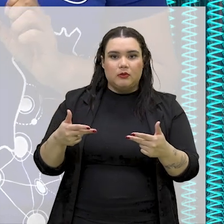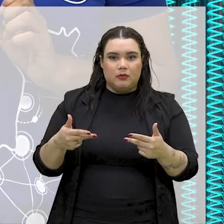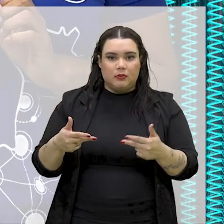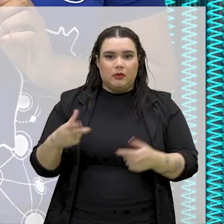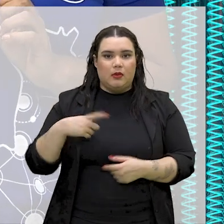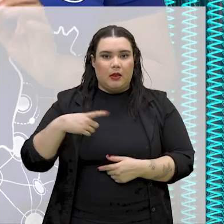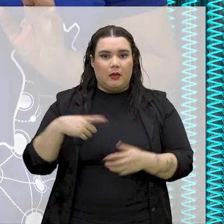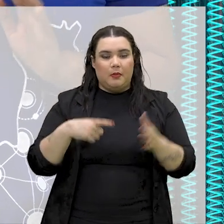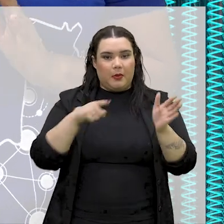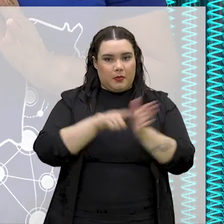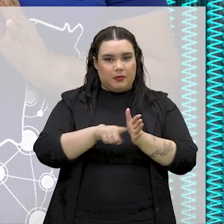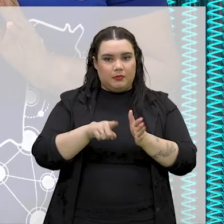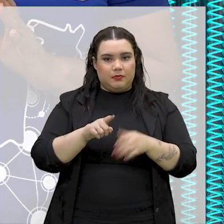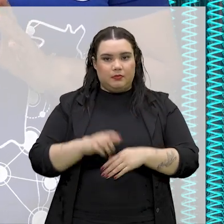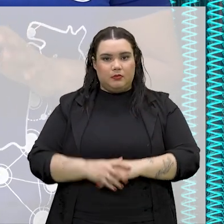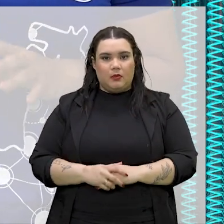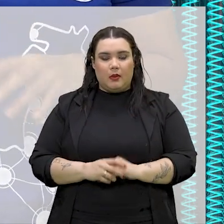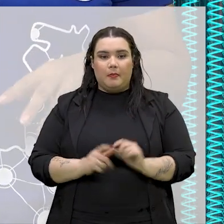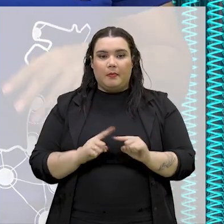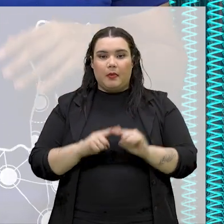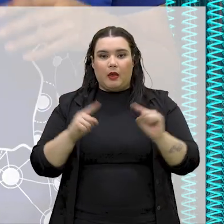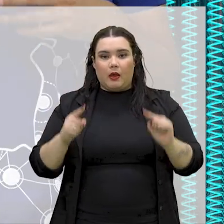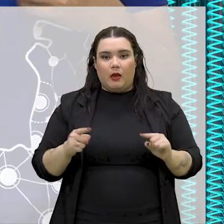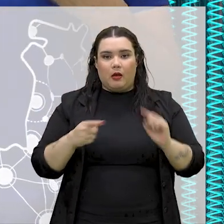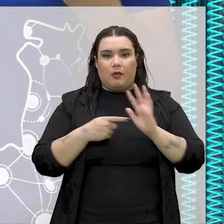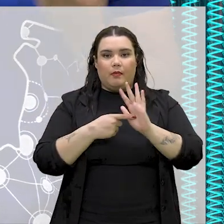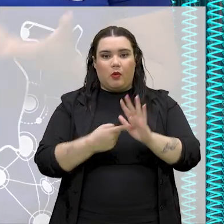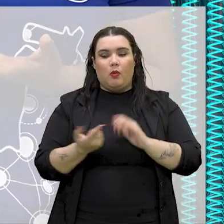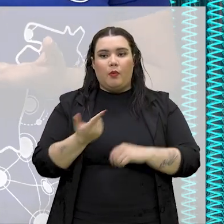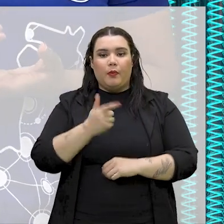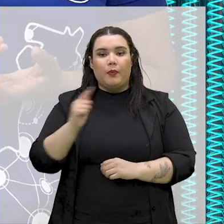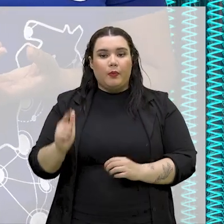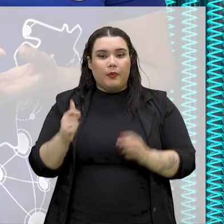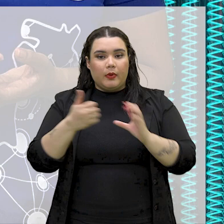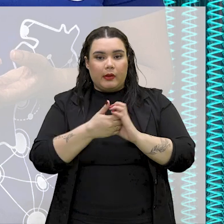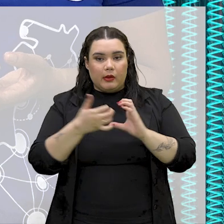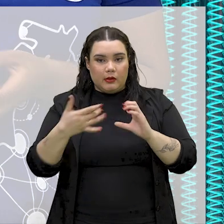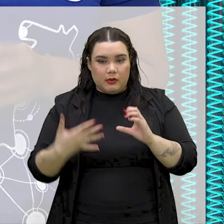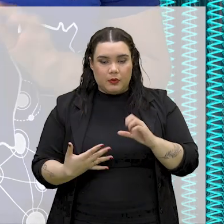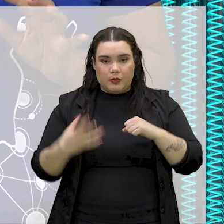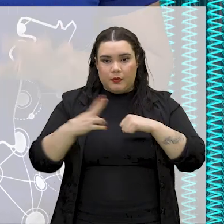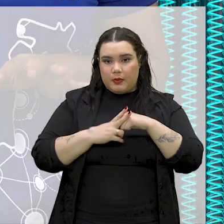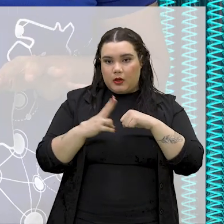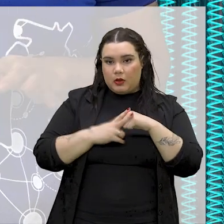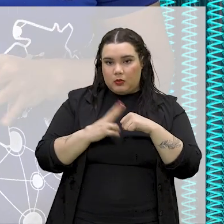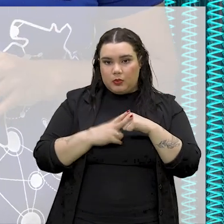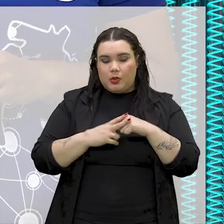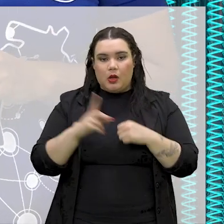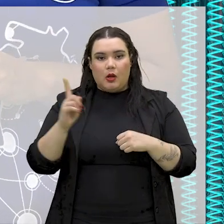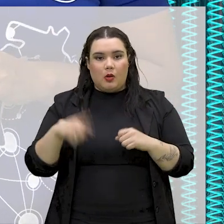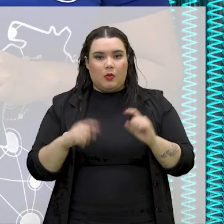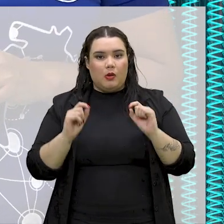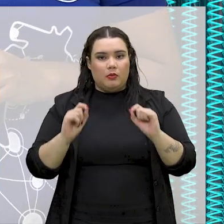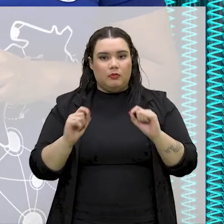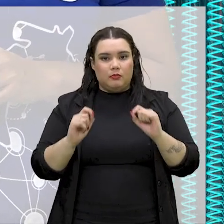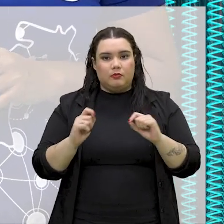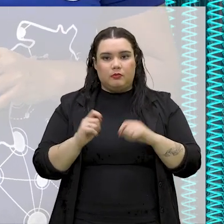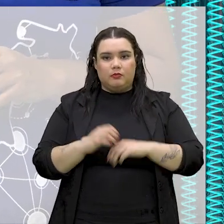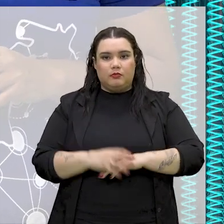como pergunta. Mas aqui eu tenho uma outra característica desse verbo, que é para